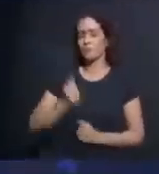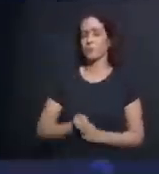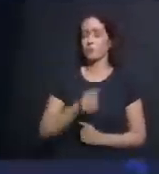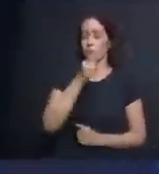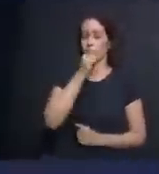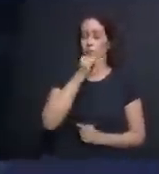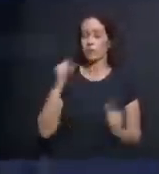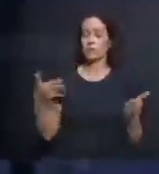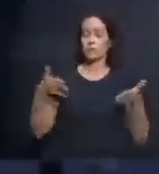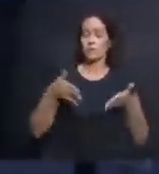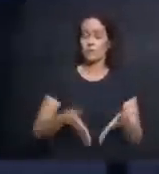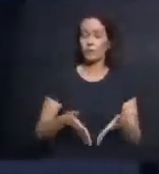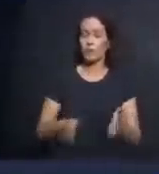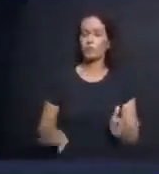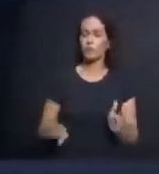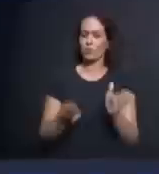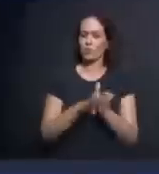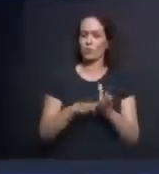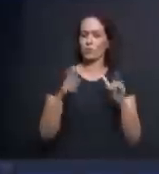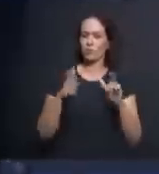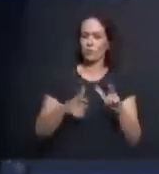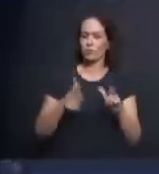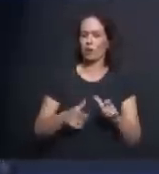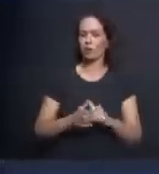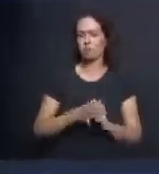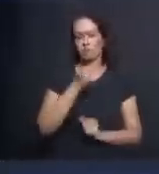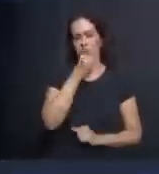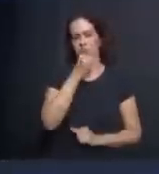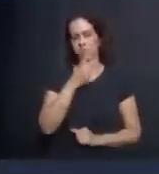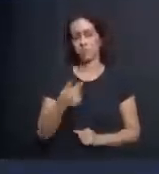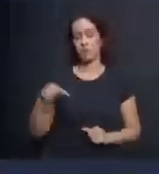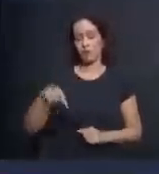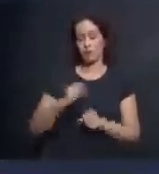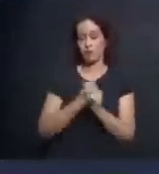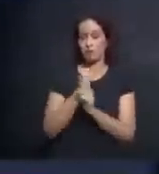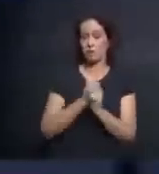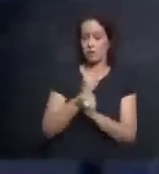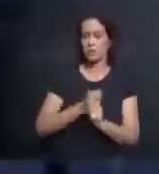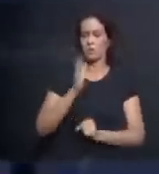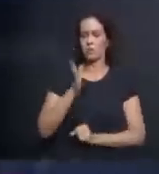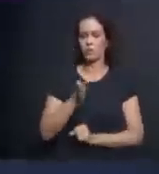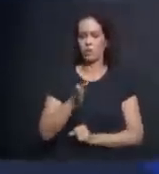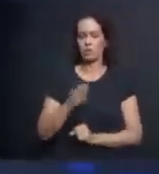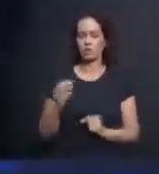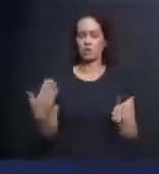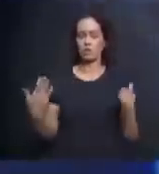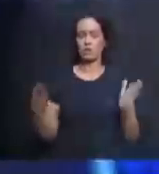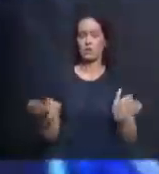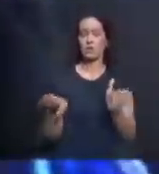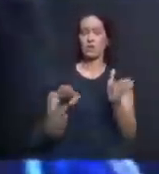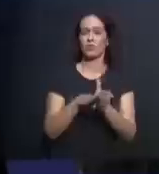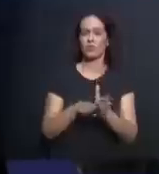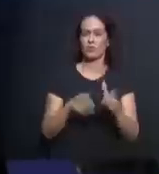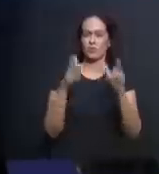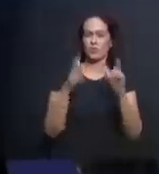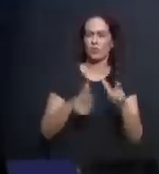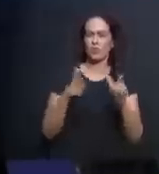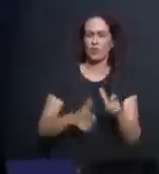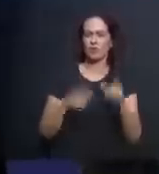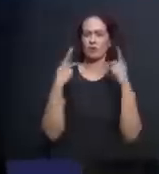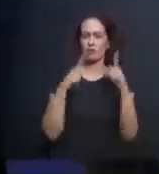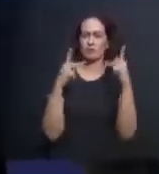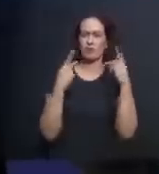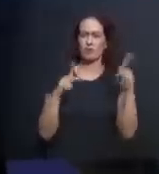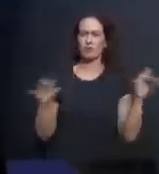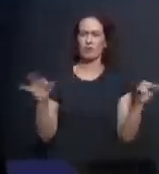gente, esse ano eu já mudei sermão no púlpito umas 30 vezes. Que eu chego num lugar, sermão preparado. Quando eu olho,